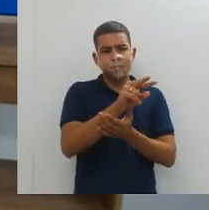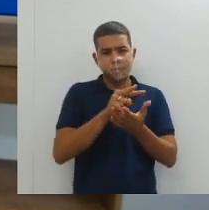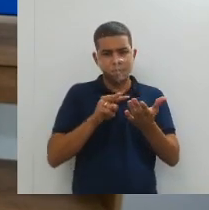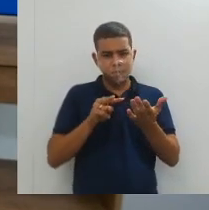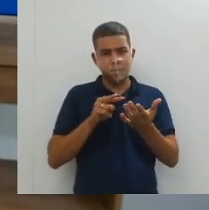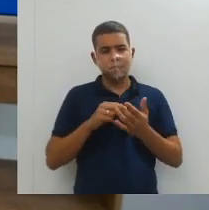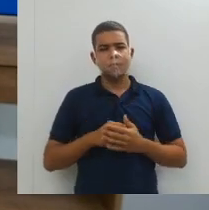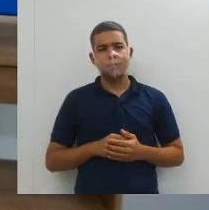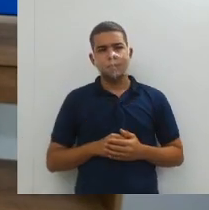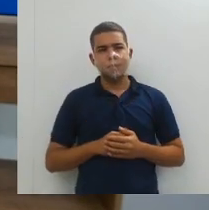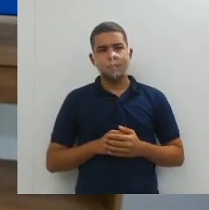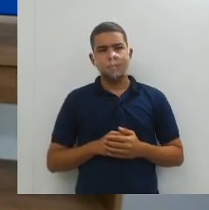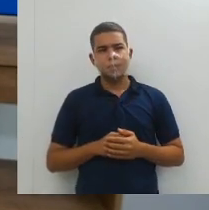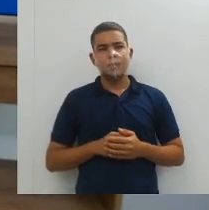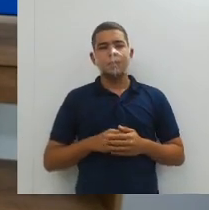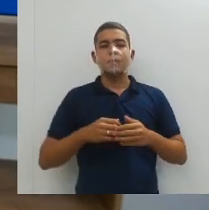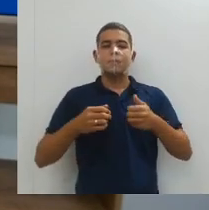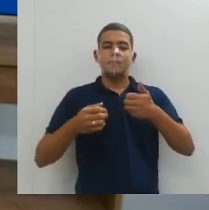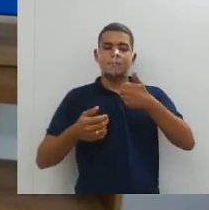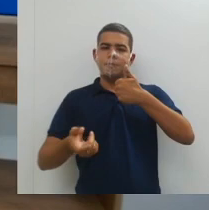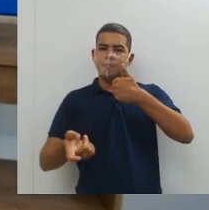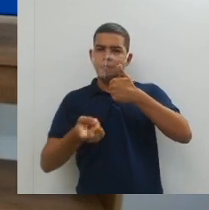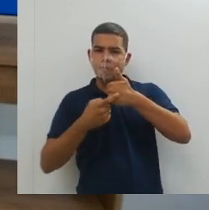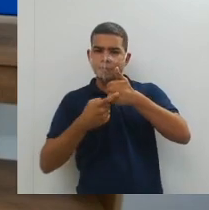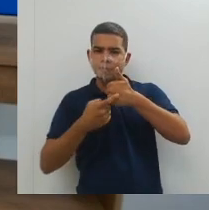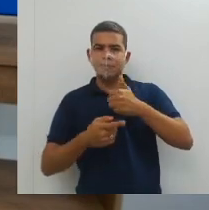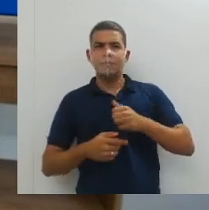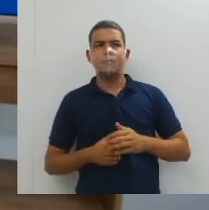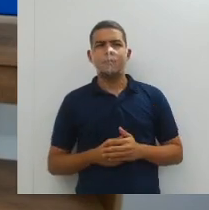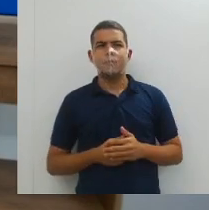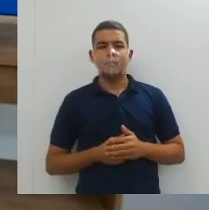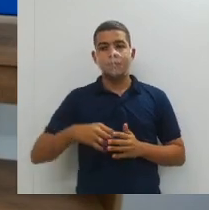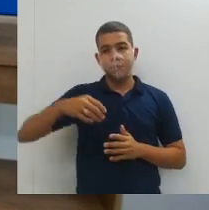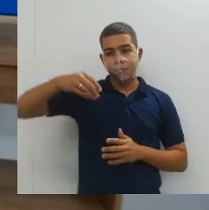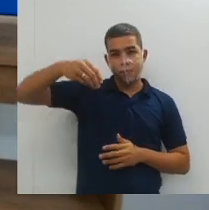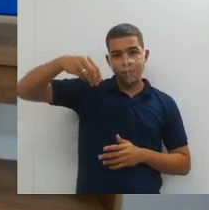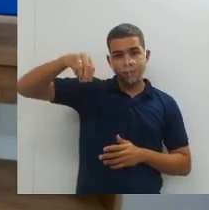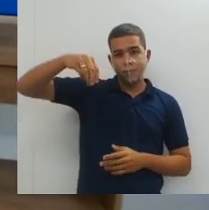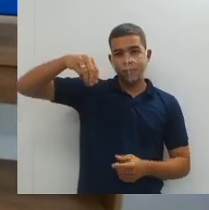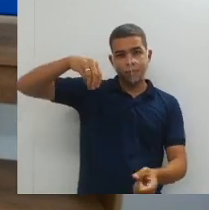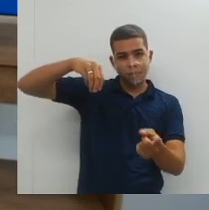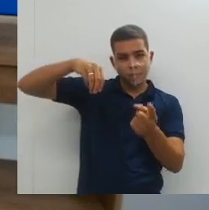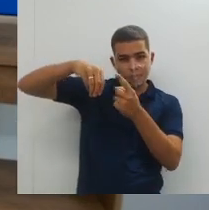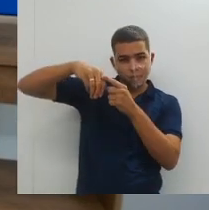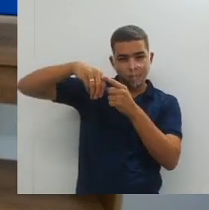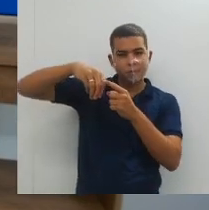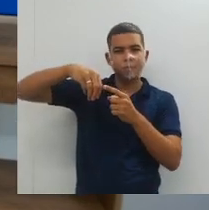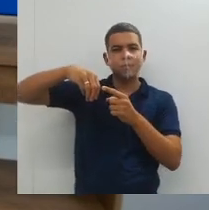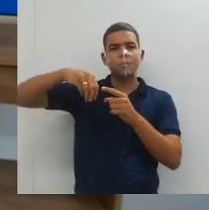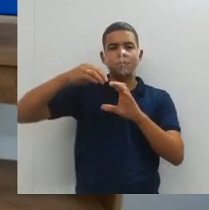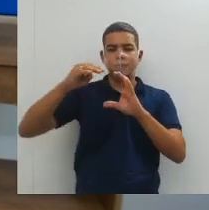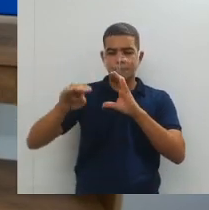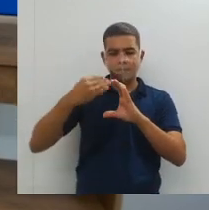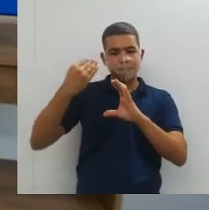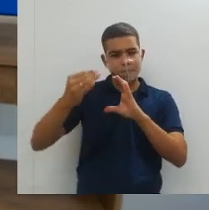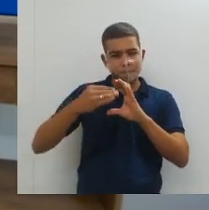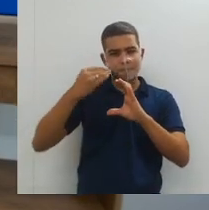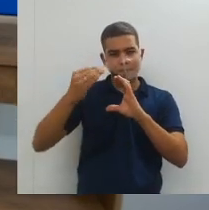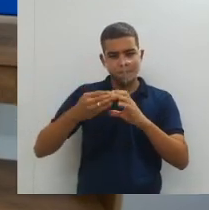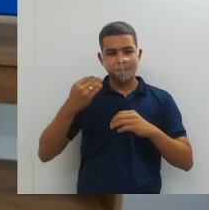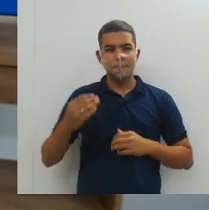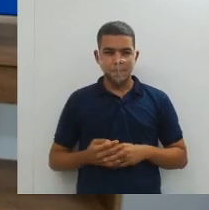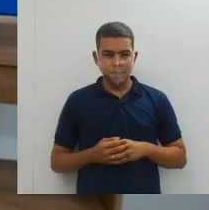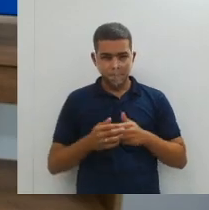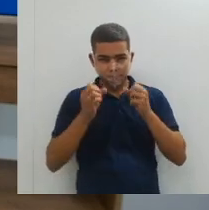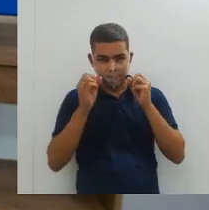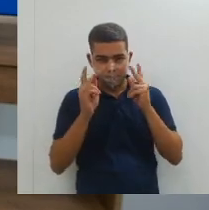tá certo? Dê o seu joinha, ative o sininho para receber as nossas